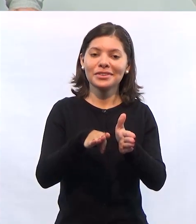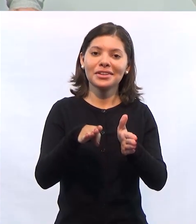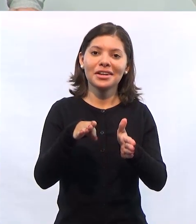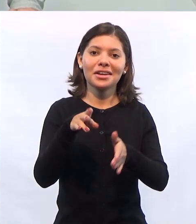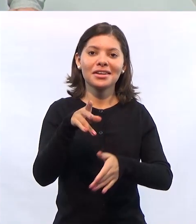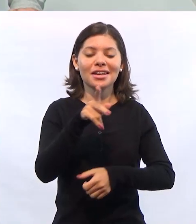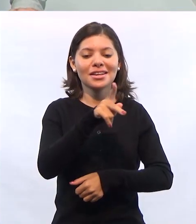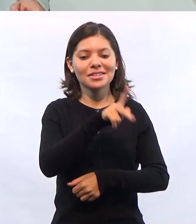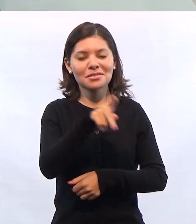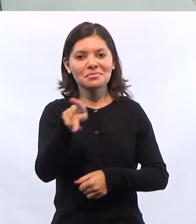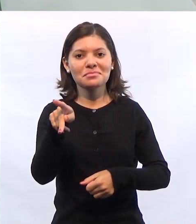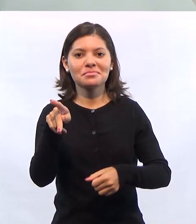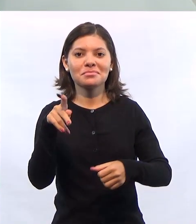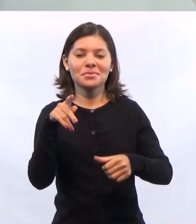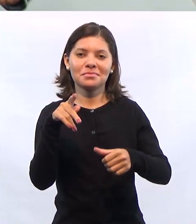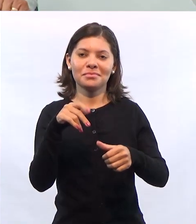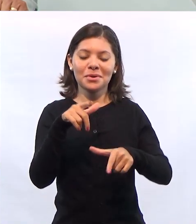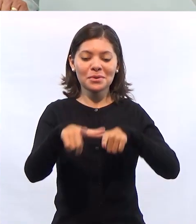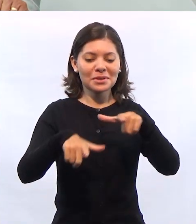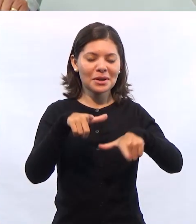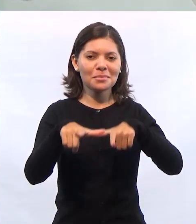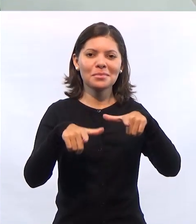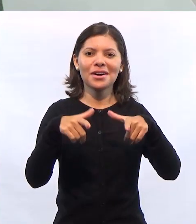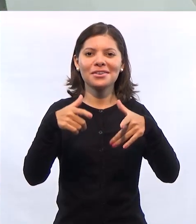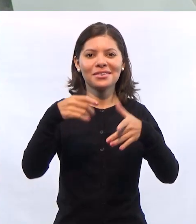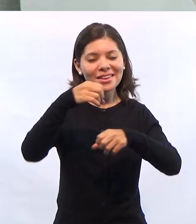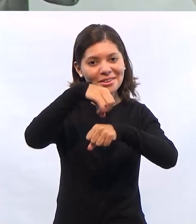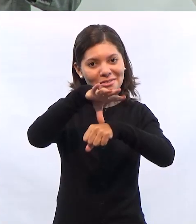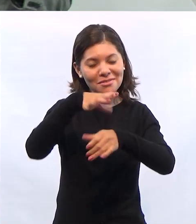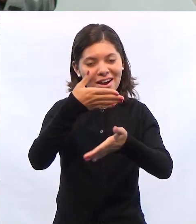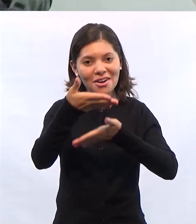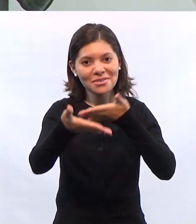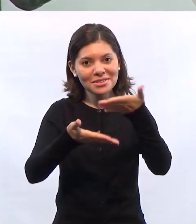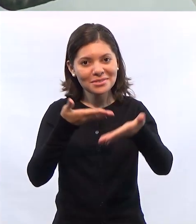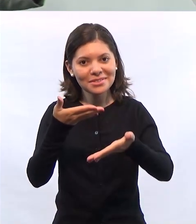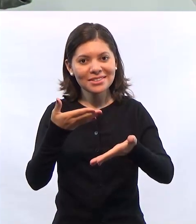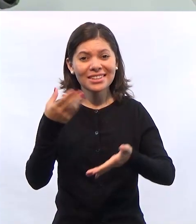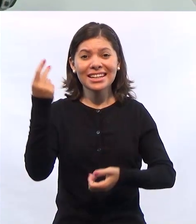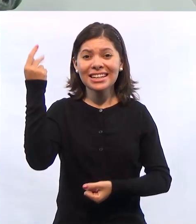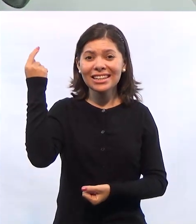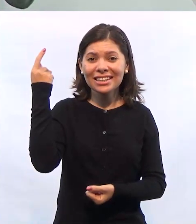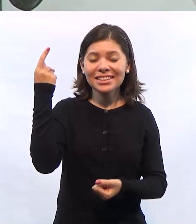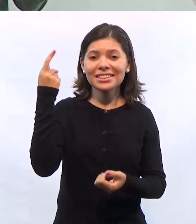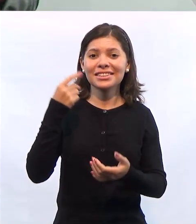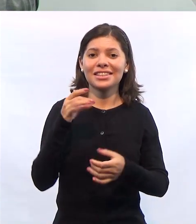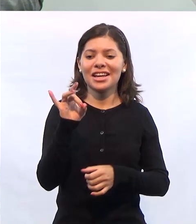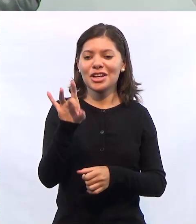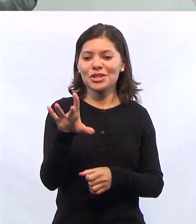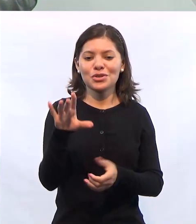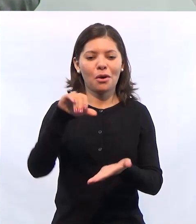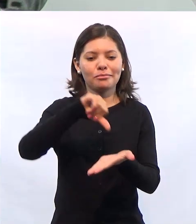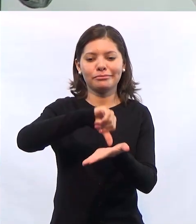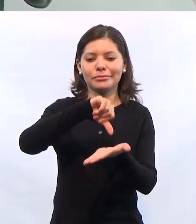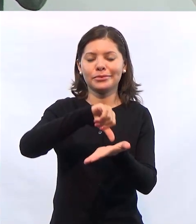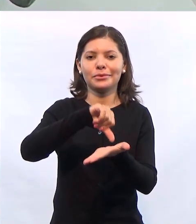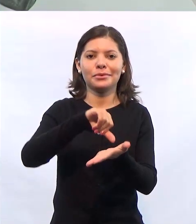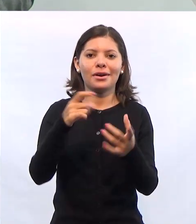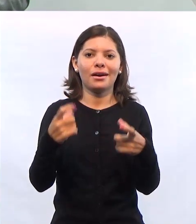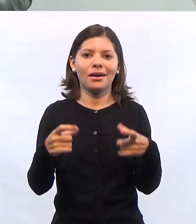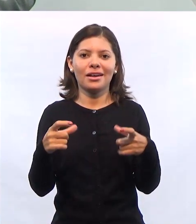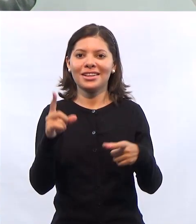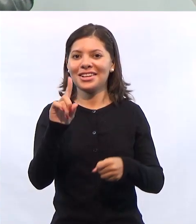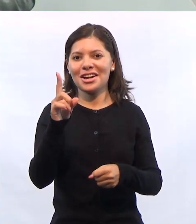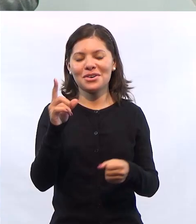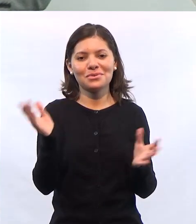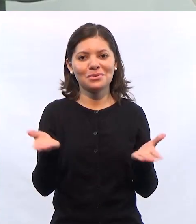tão nobre da vida que ia levar o conhecimento até você antigamente de lavar crescimento somente no campo presencial mas hoje